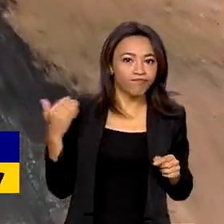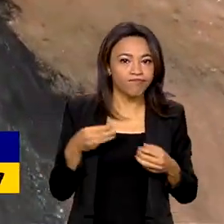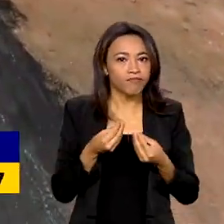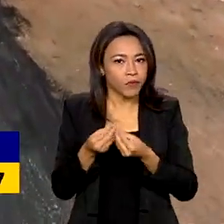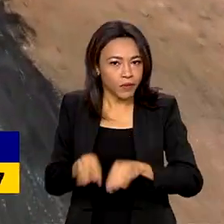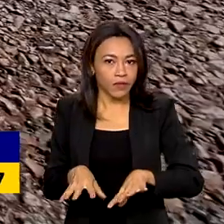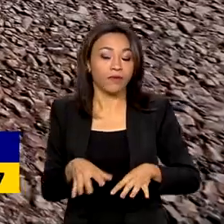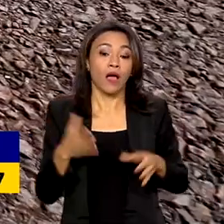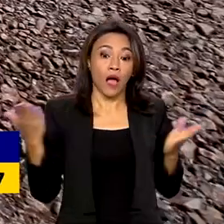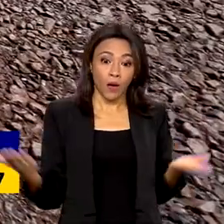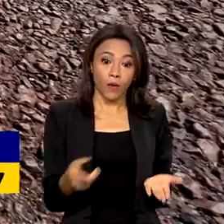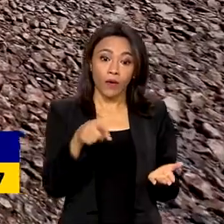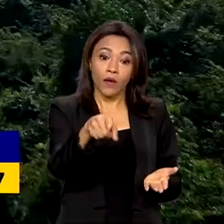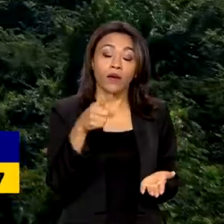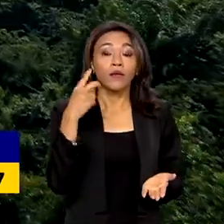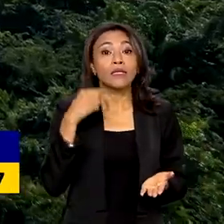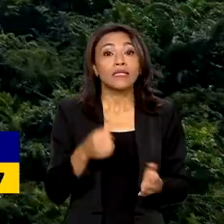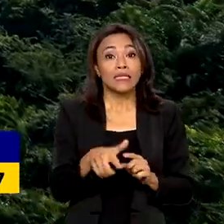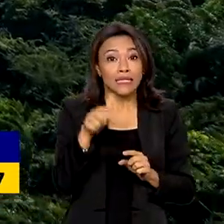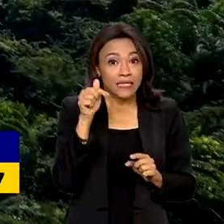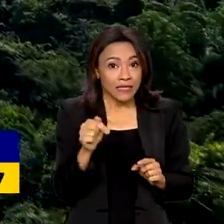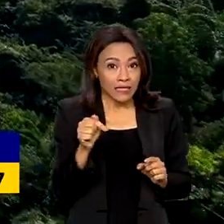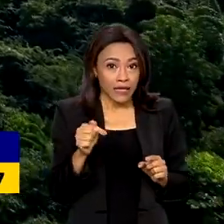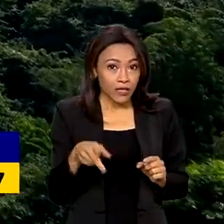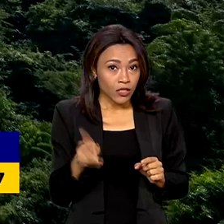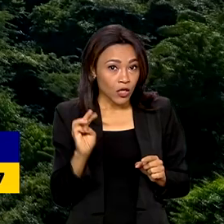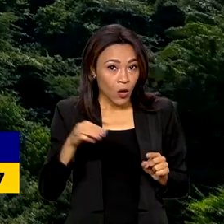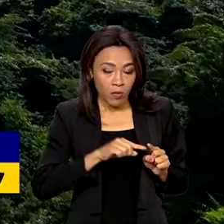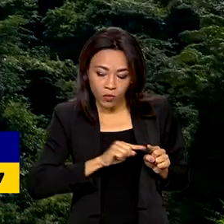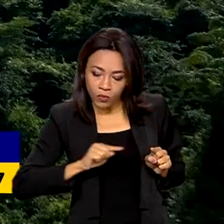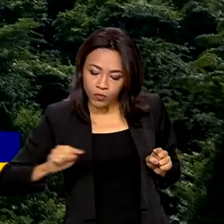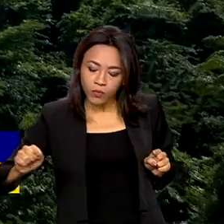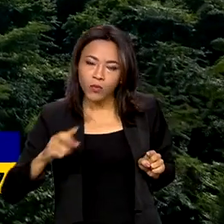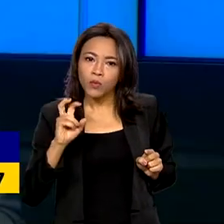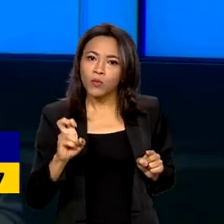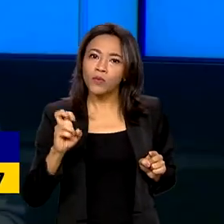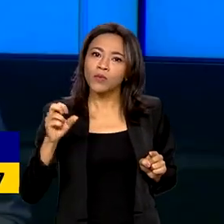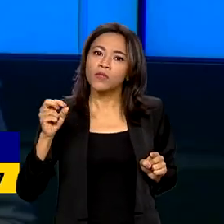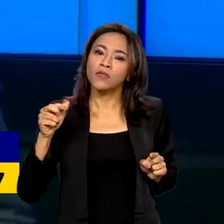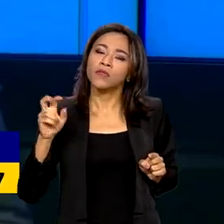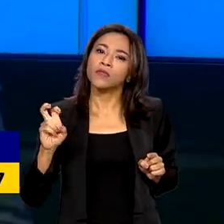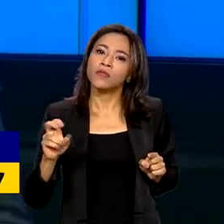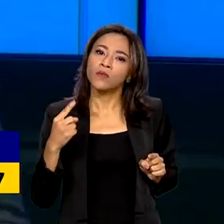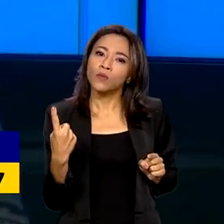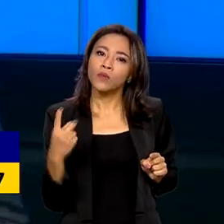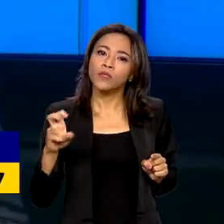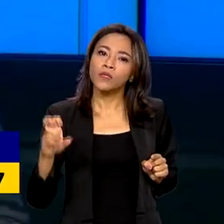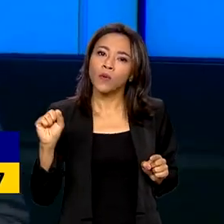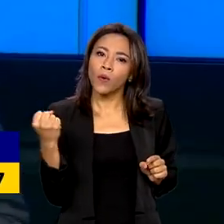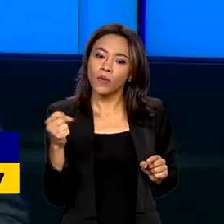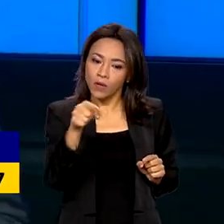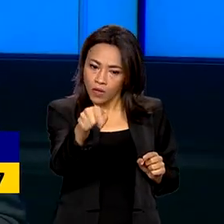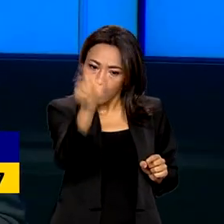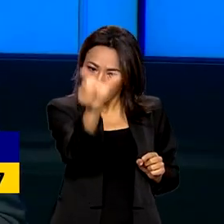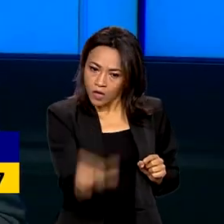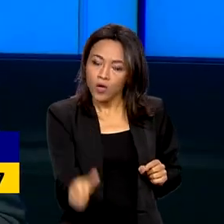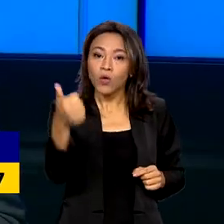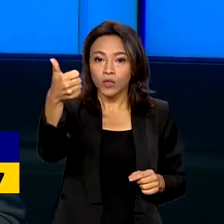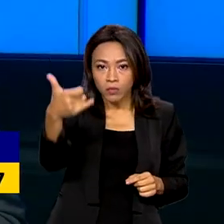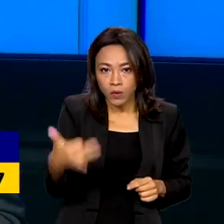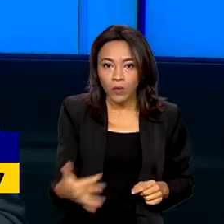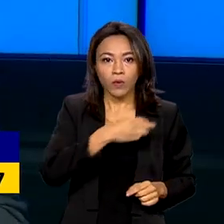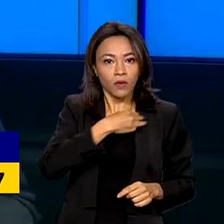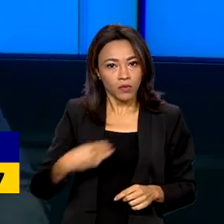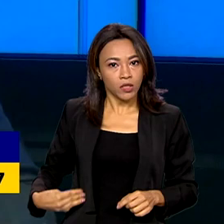em sete de Cada 10 km da br-158 mas essa realidade segundo o Ministro dos